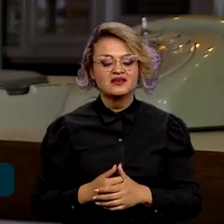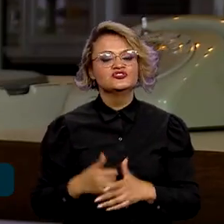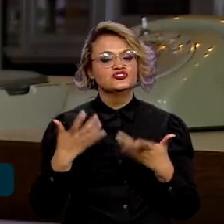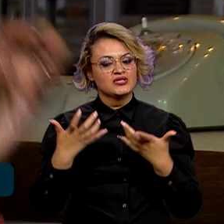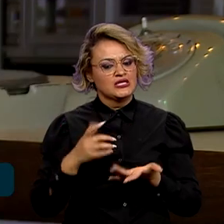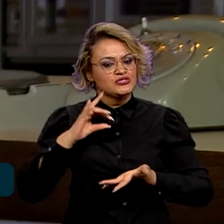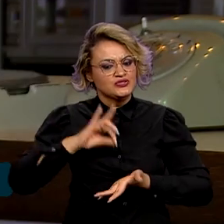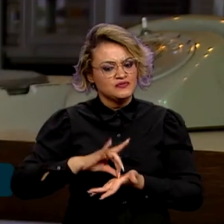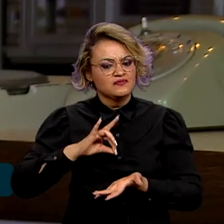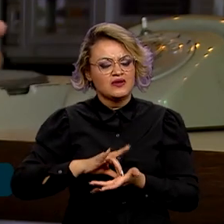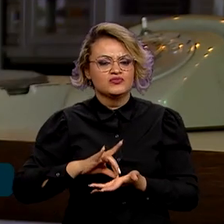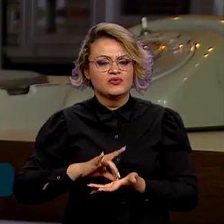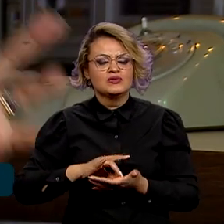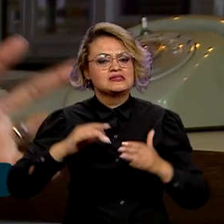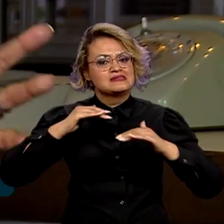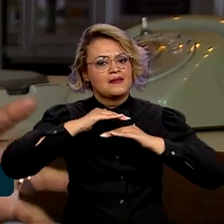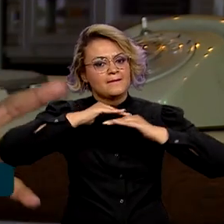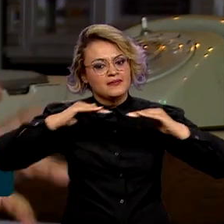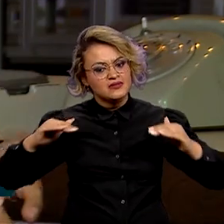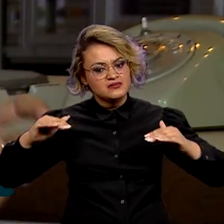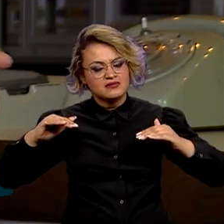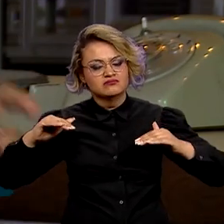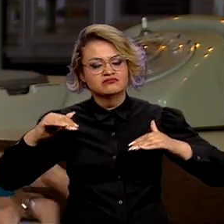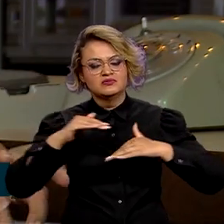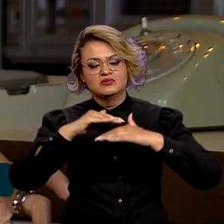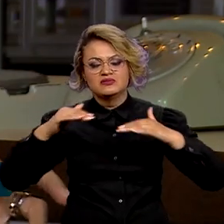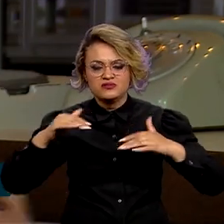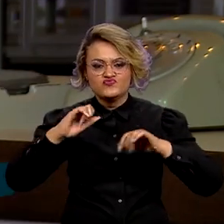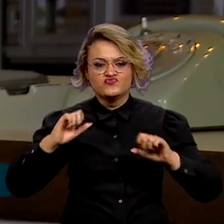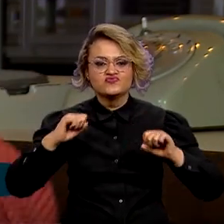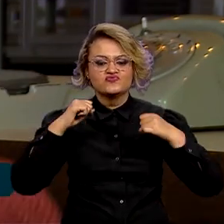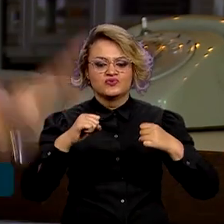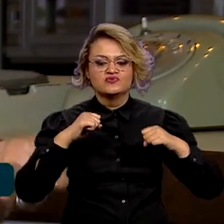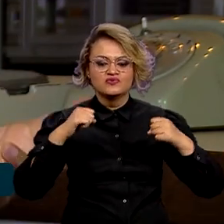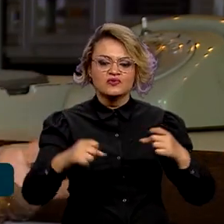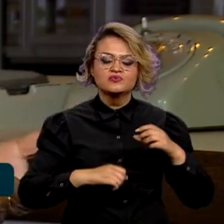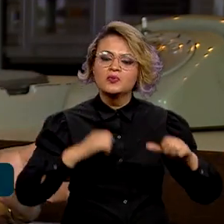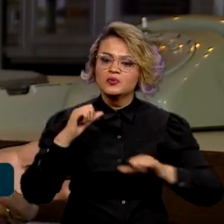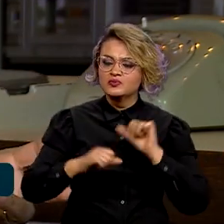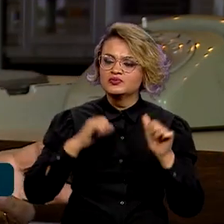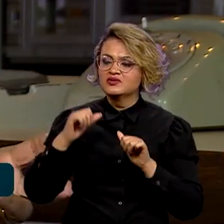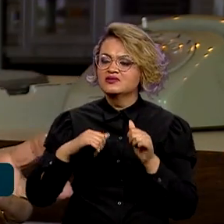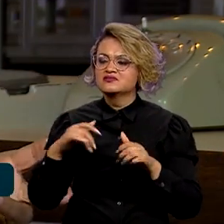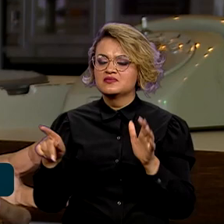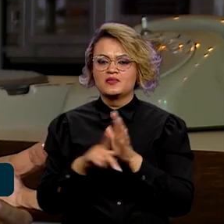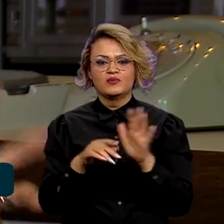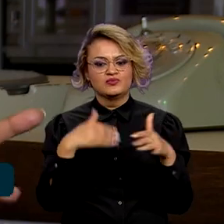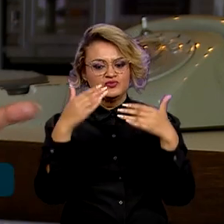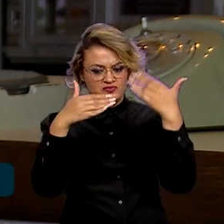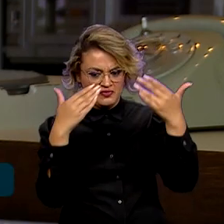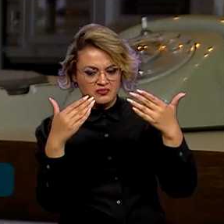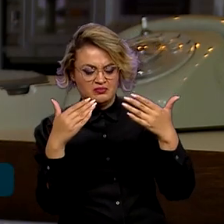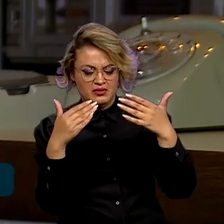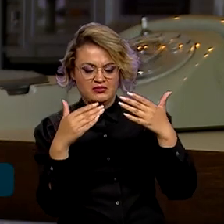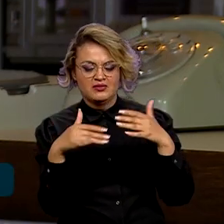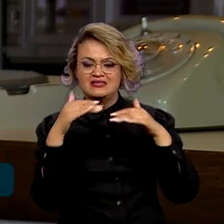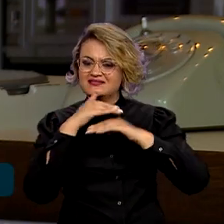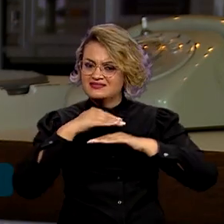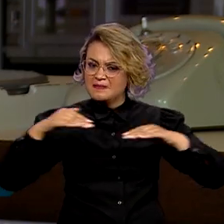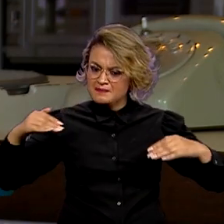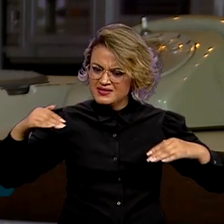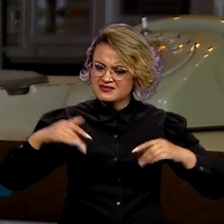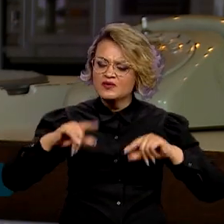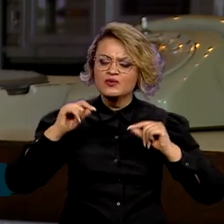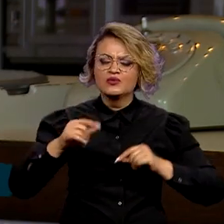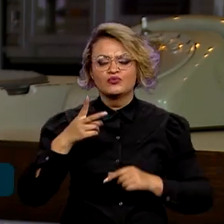fato, estabilizar os esforços de uma mudança no modelo de desenvolvimento. Quando eu digo estabilizar,